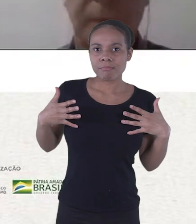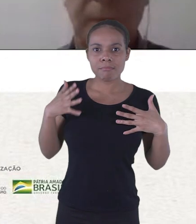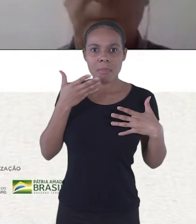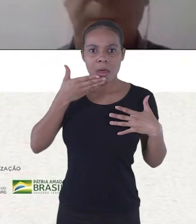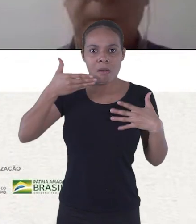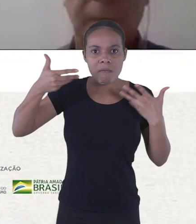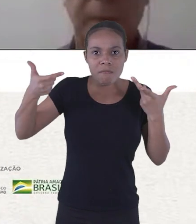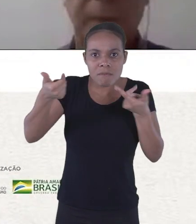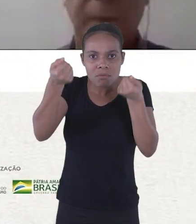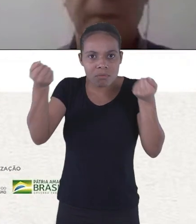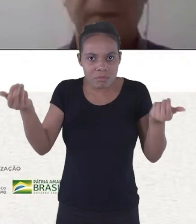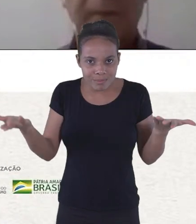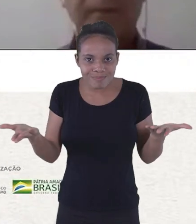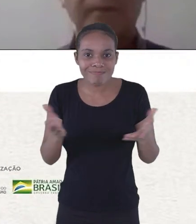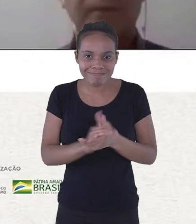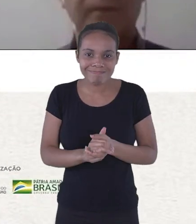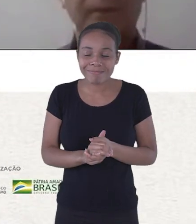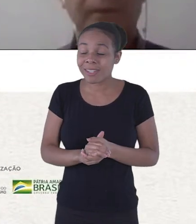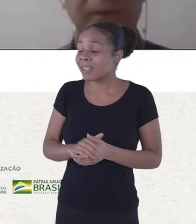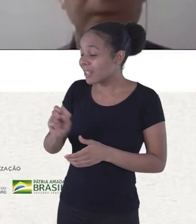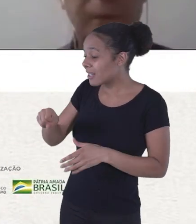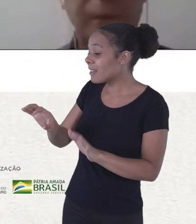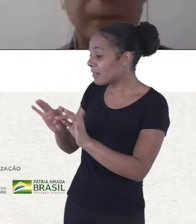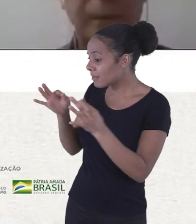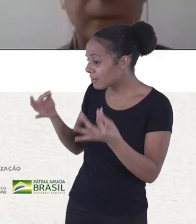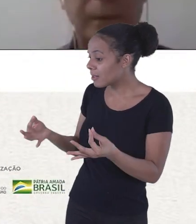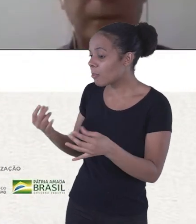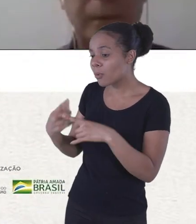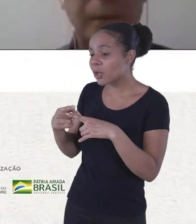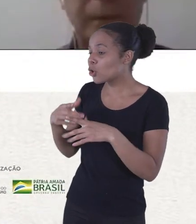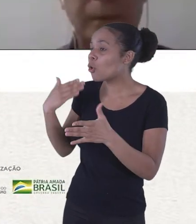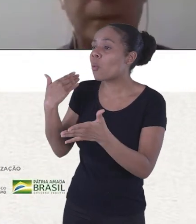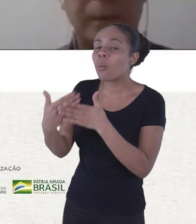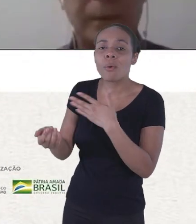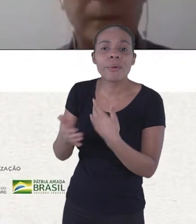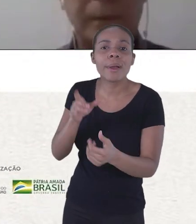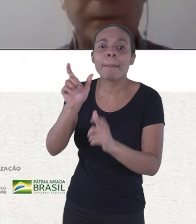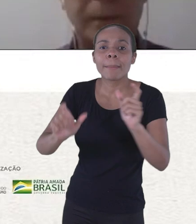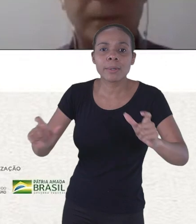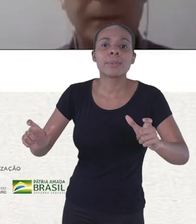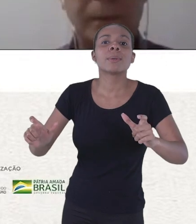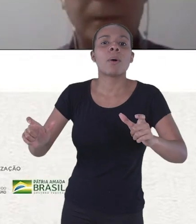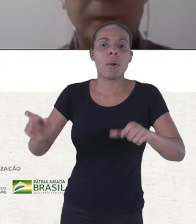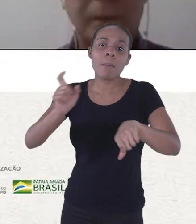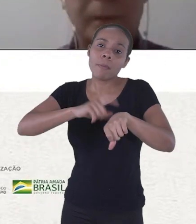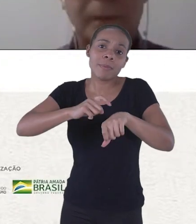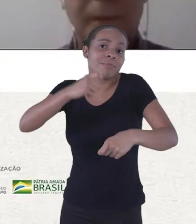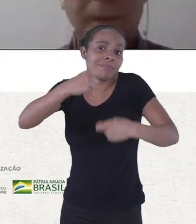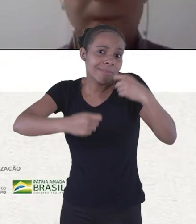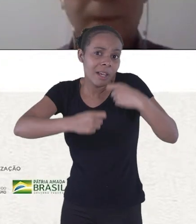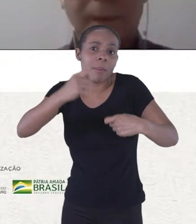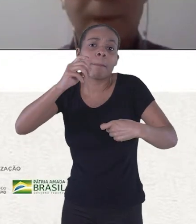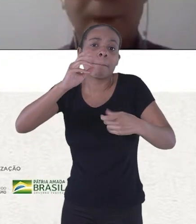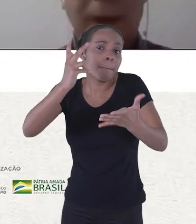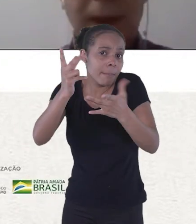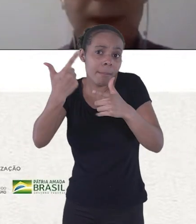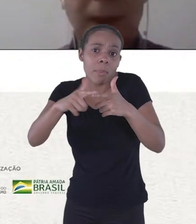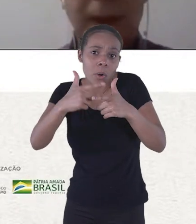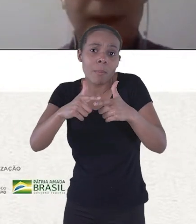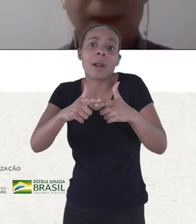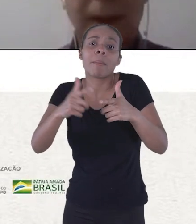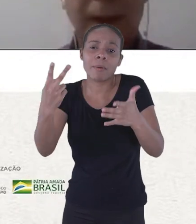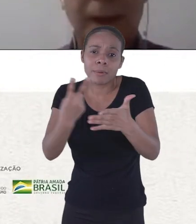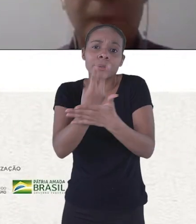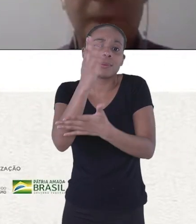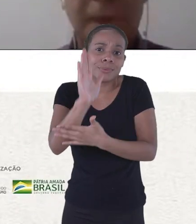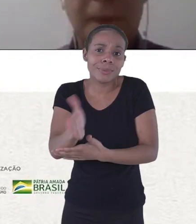uma coisa tão assim. simples, né, não, Luiz? Todo mundo passou por isso. Acho que quem precisa fazer isso é